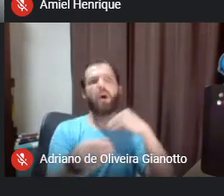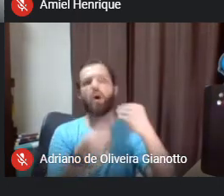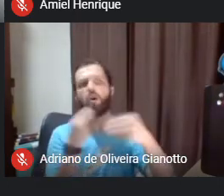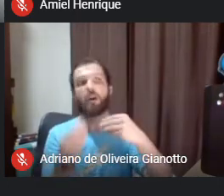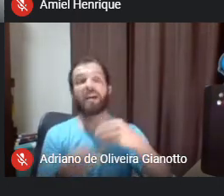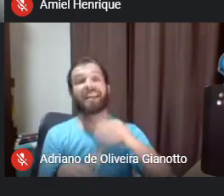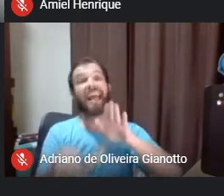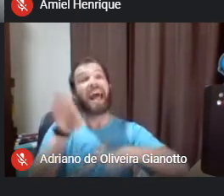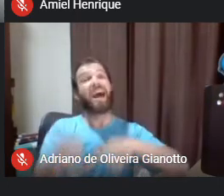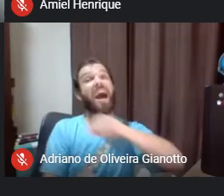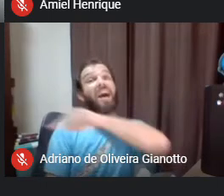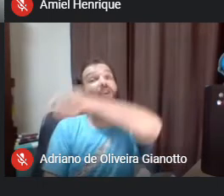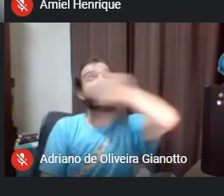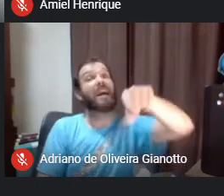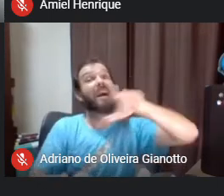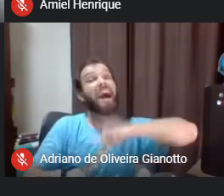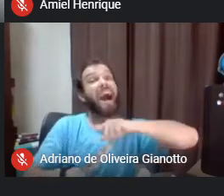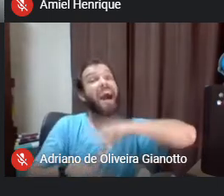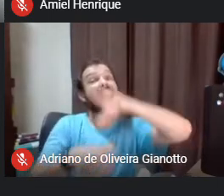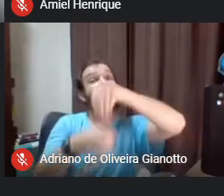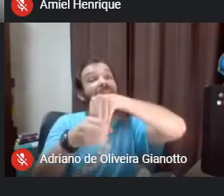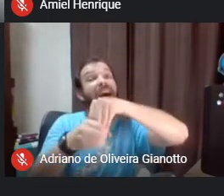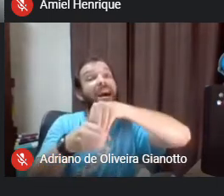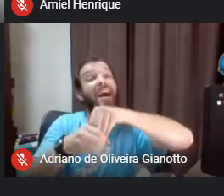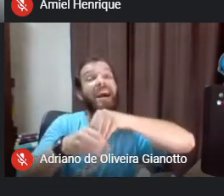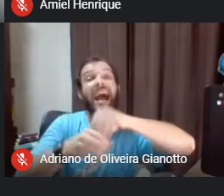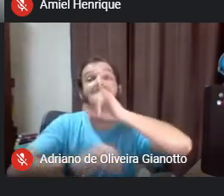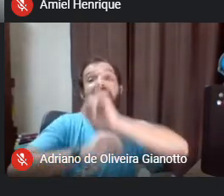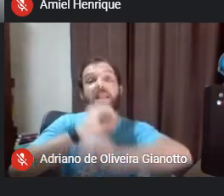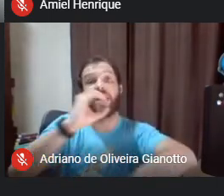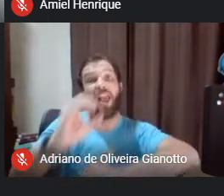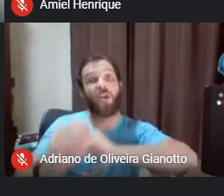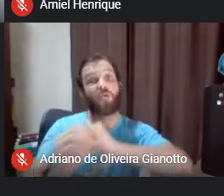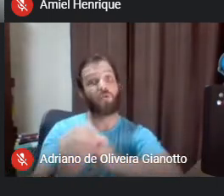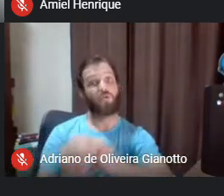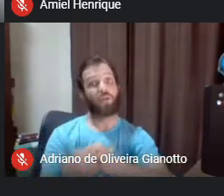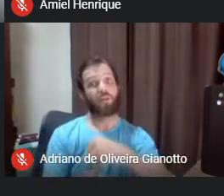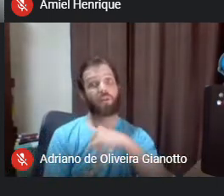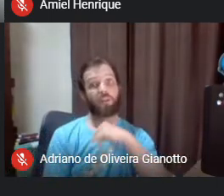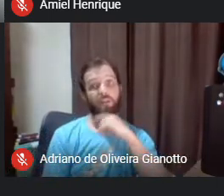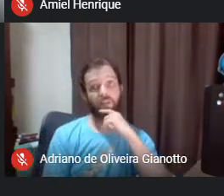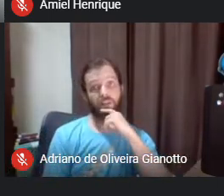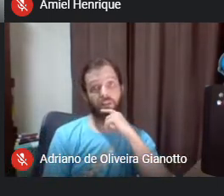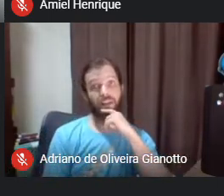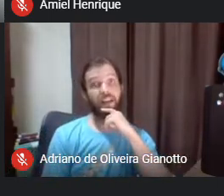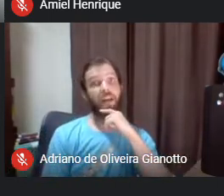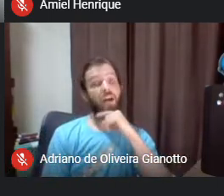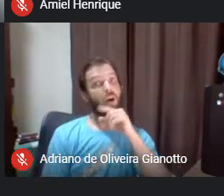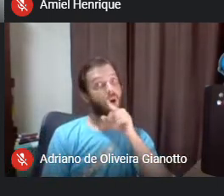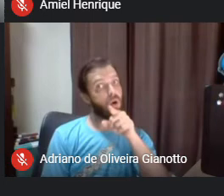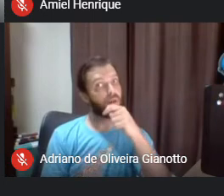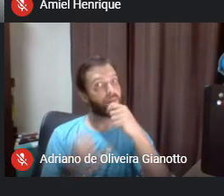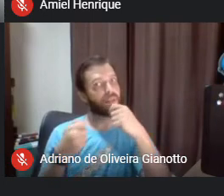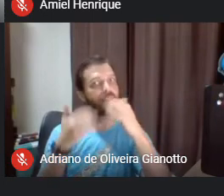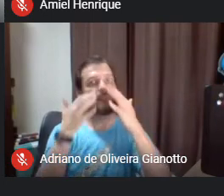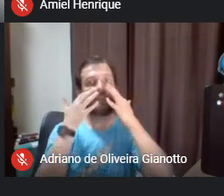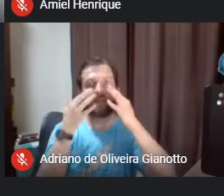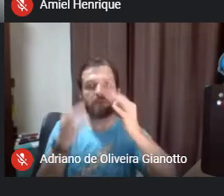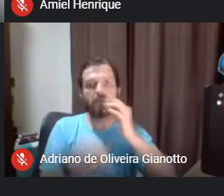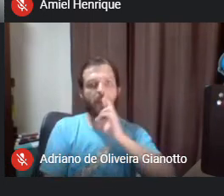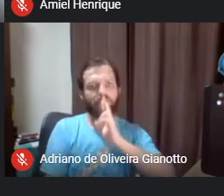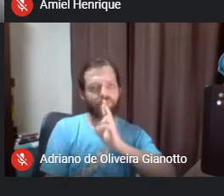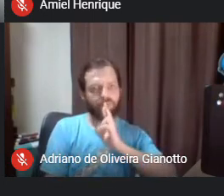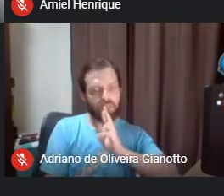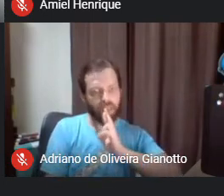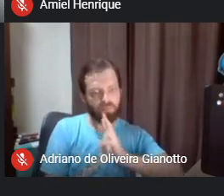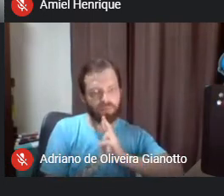responsabilidade, é responsabilidade de vocês. Então, assim, não sei se vocês têm uma internet boa ou não,